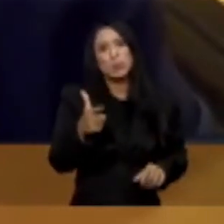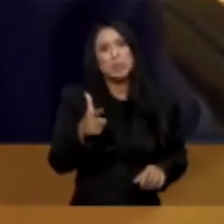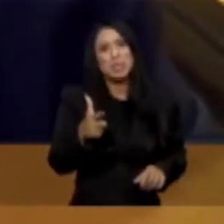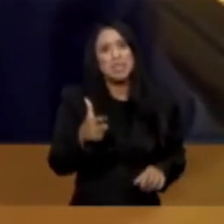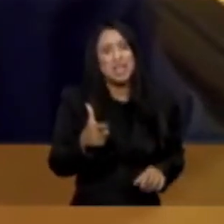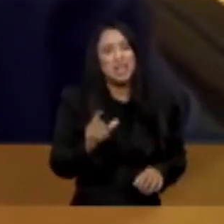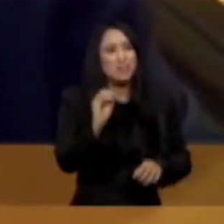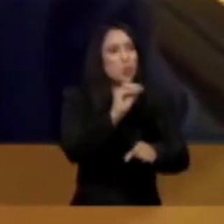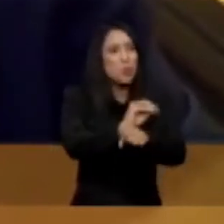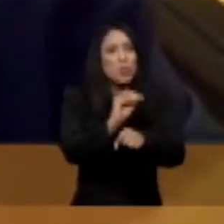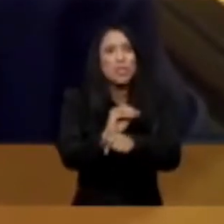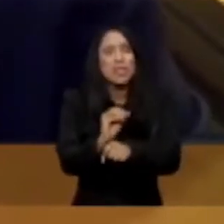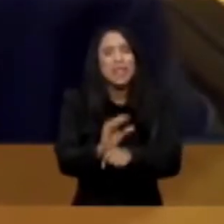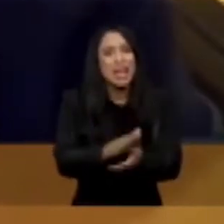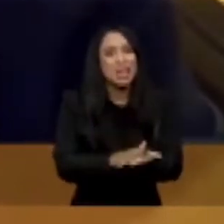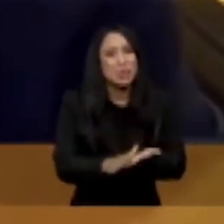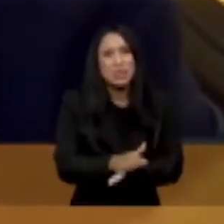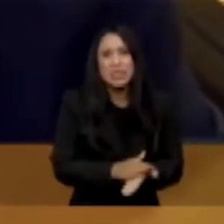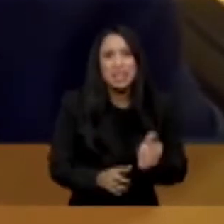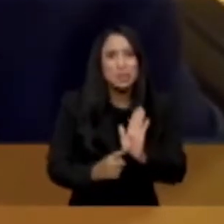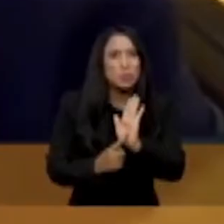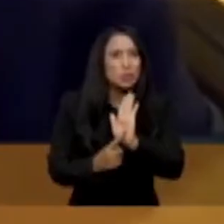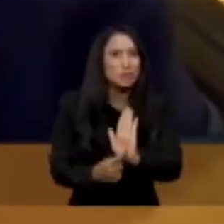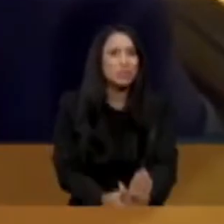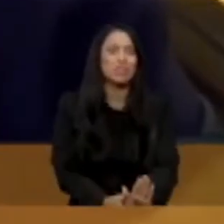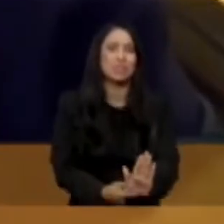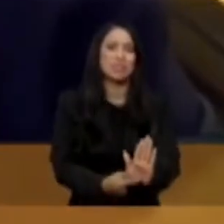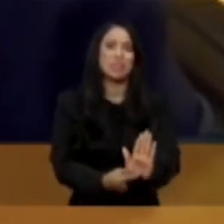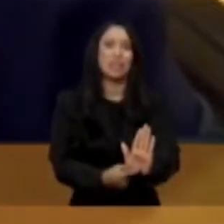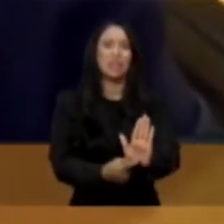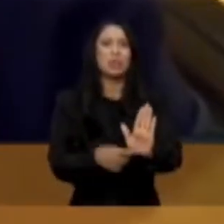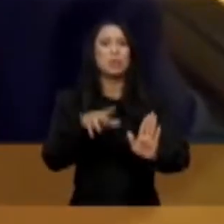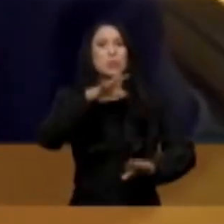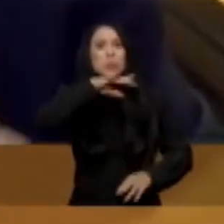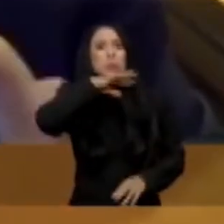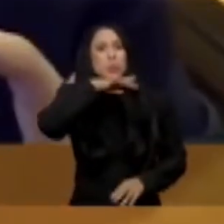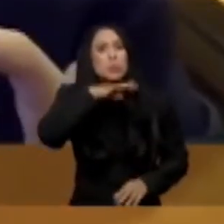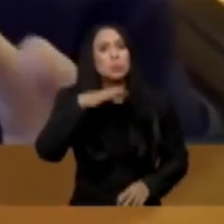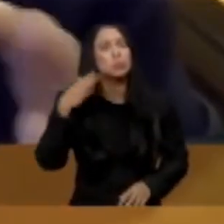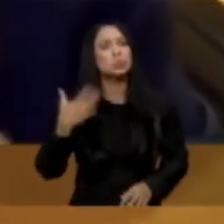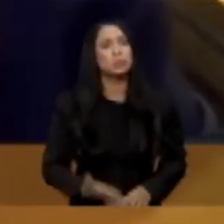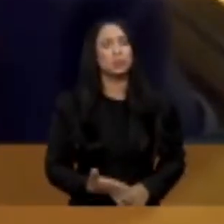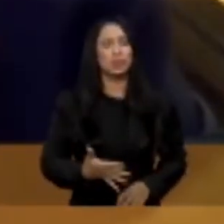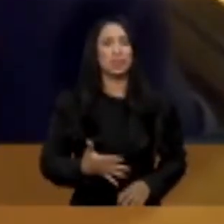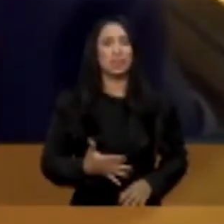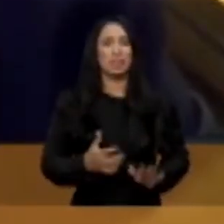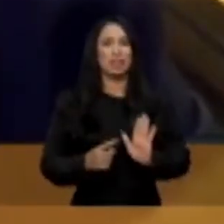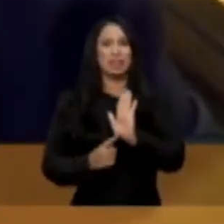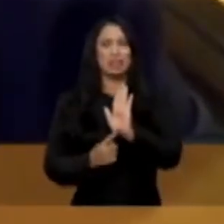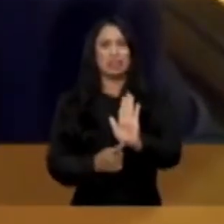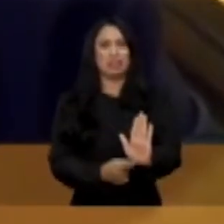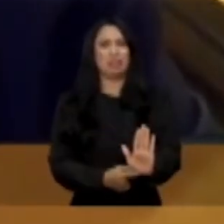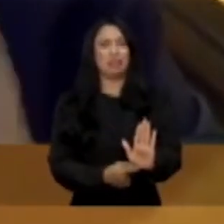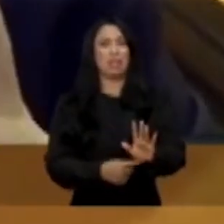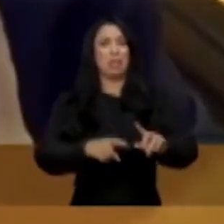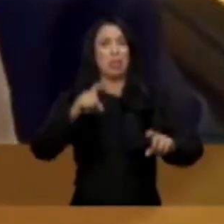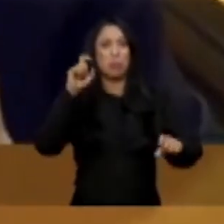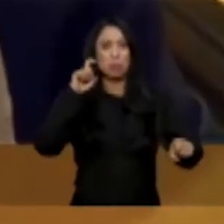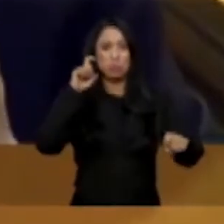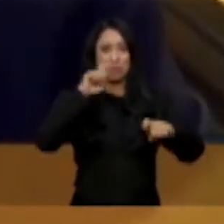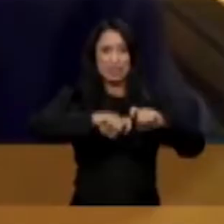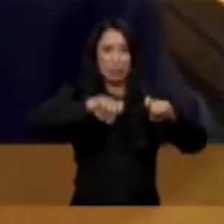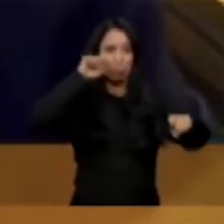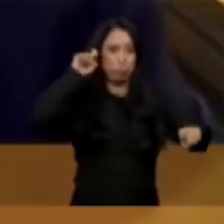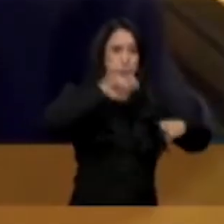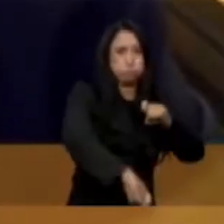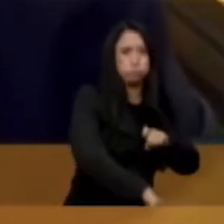pouco humano, com cenas mórbidas, explorando cenas closes do estupro, da